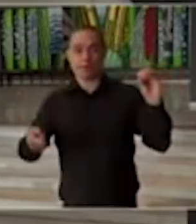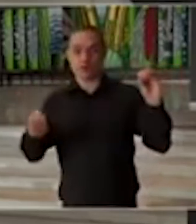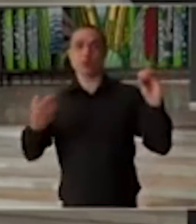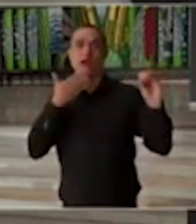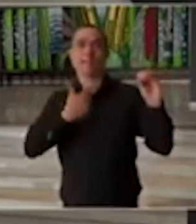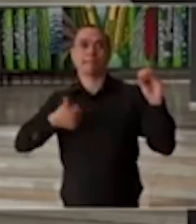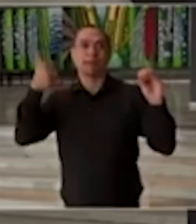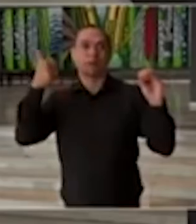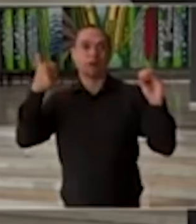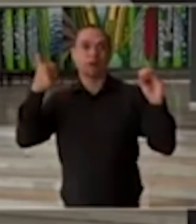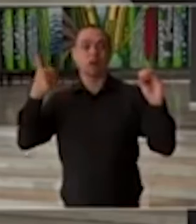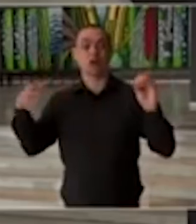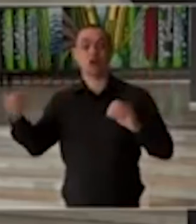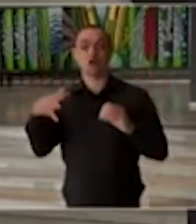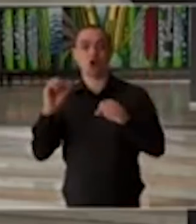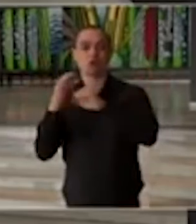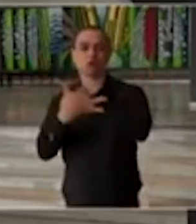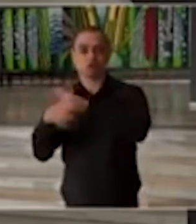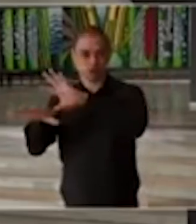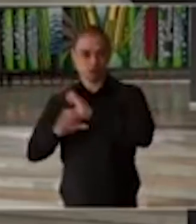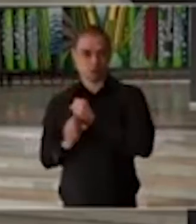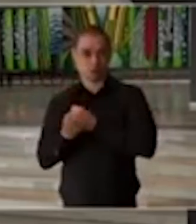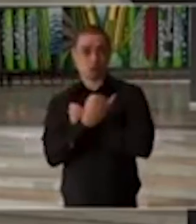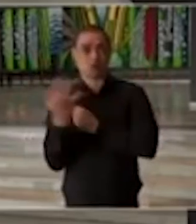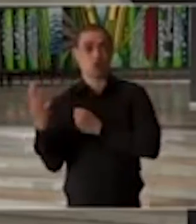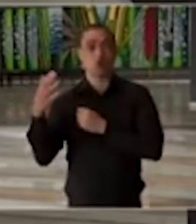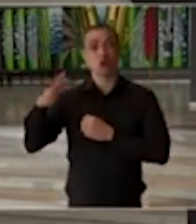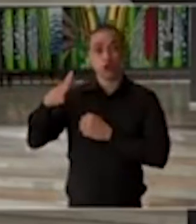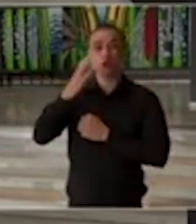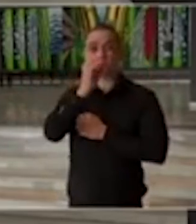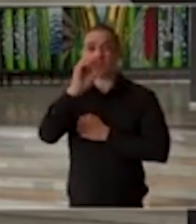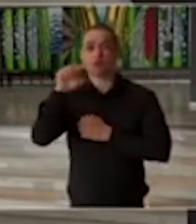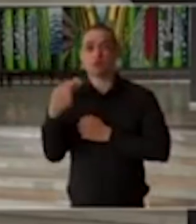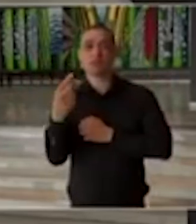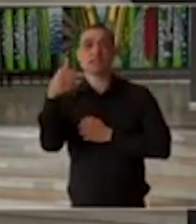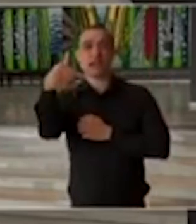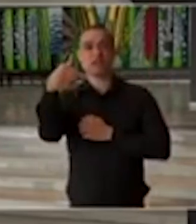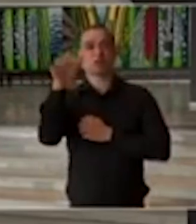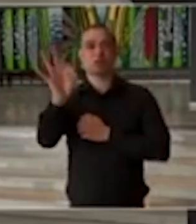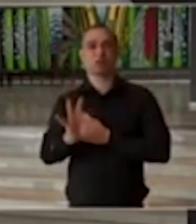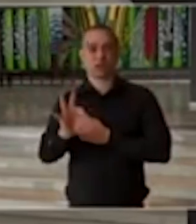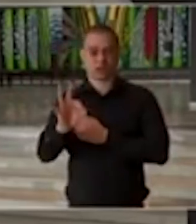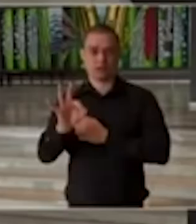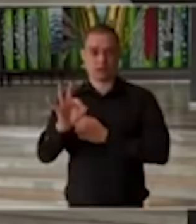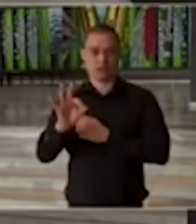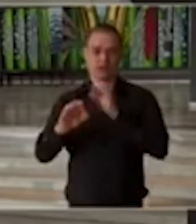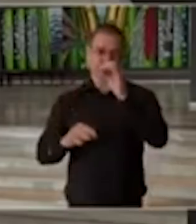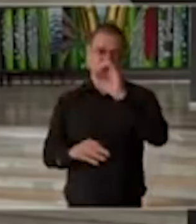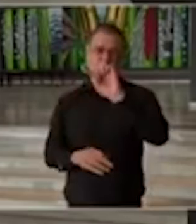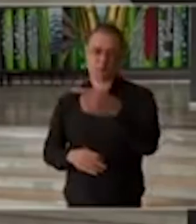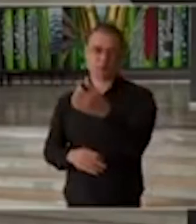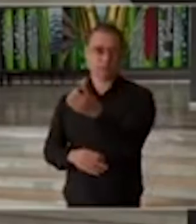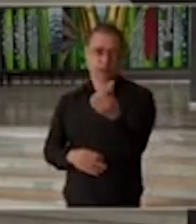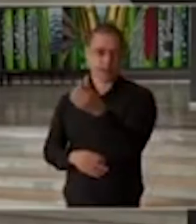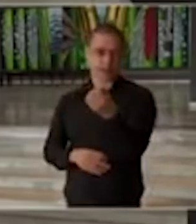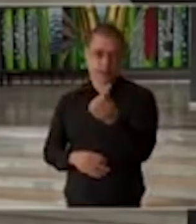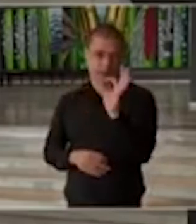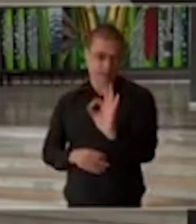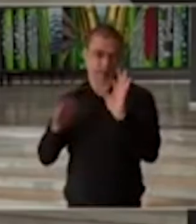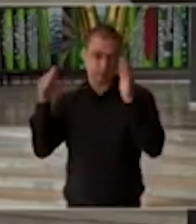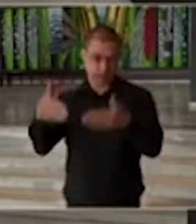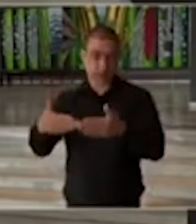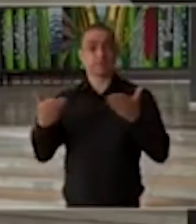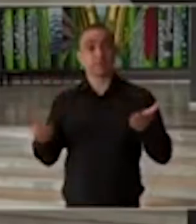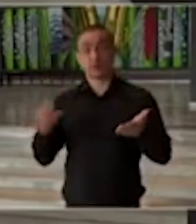aqui de novos casos, novas internações, seria em torno de 0,7 nesse caso, 0,66 para ser mais